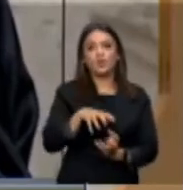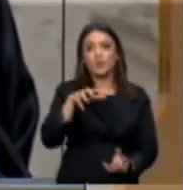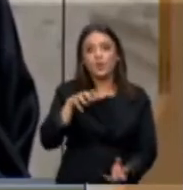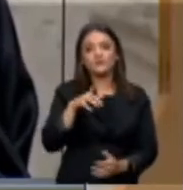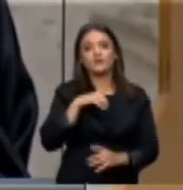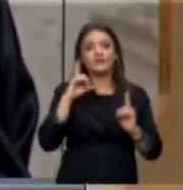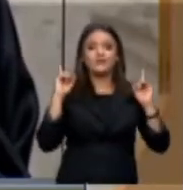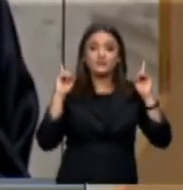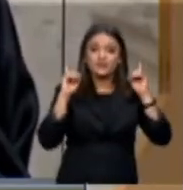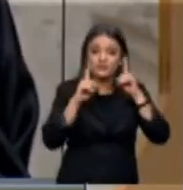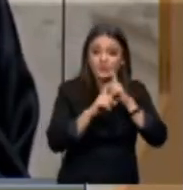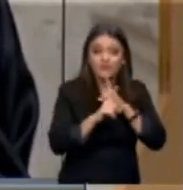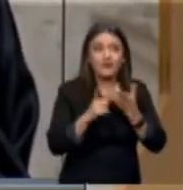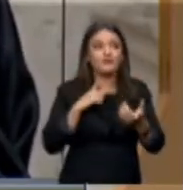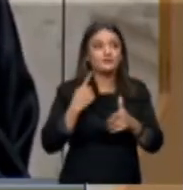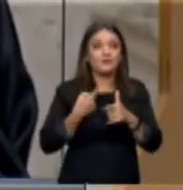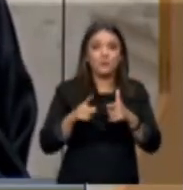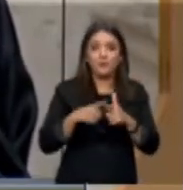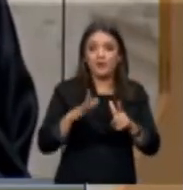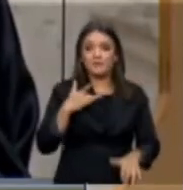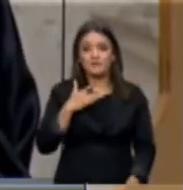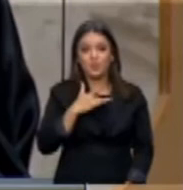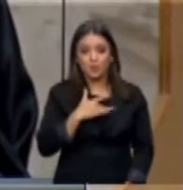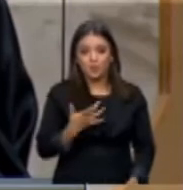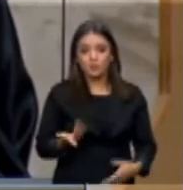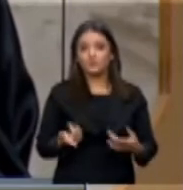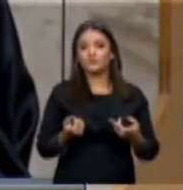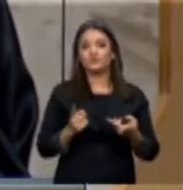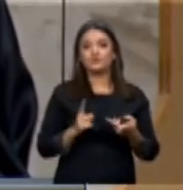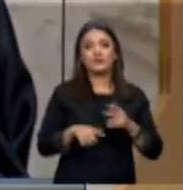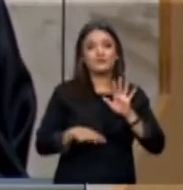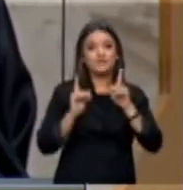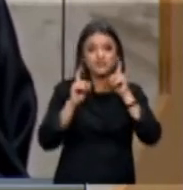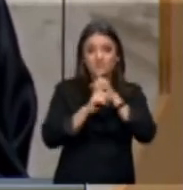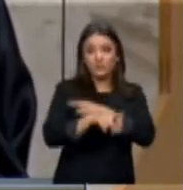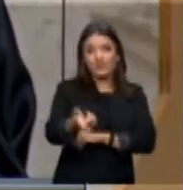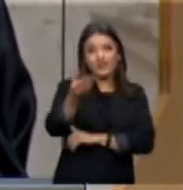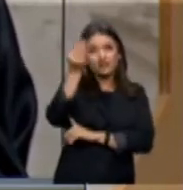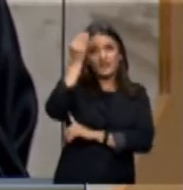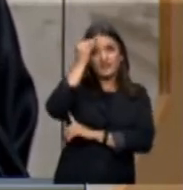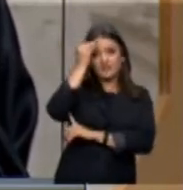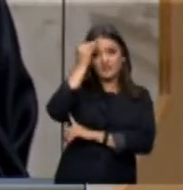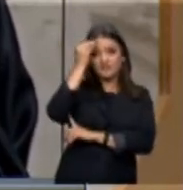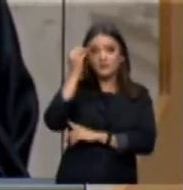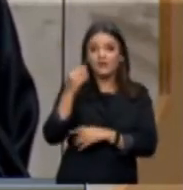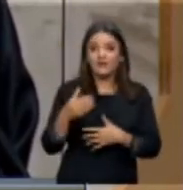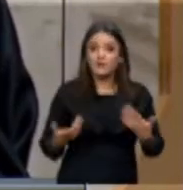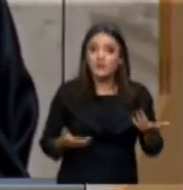muitas dificuldades de saúde, com muitas dificuldades cognitivas e que